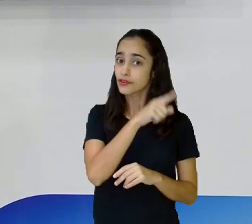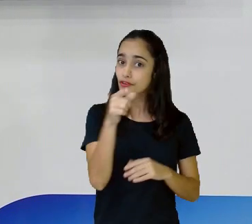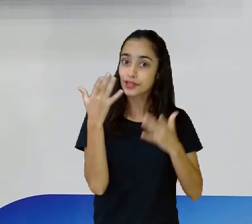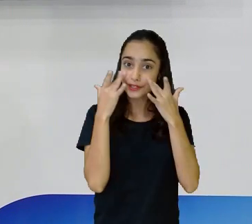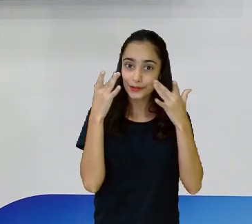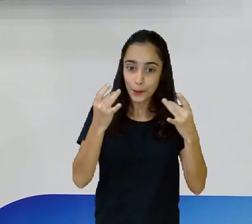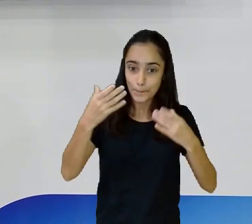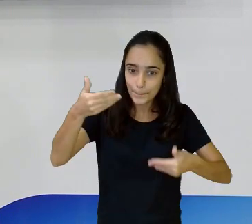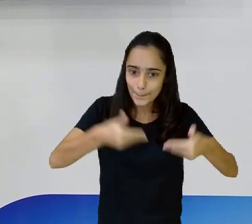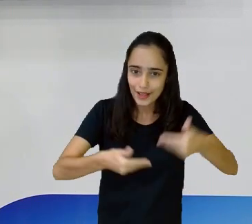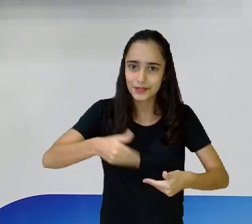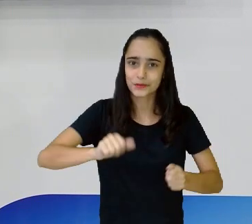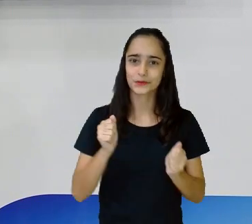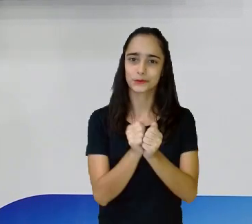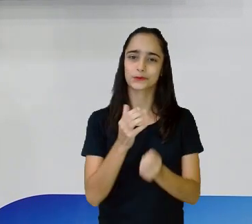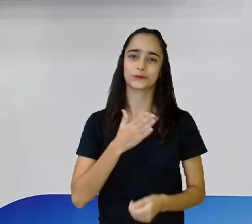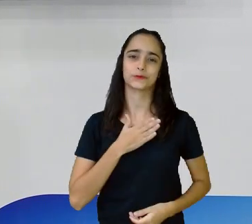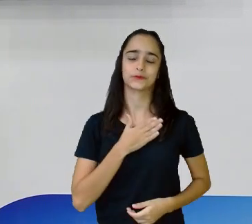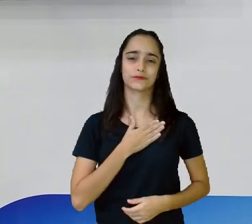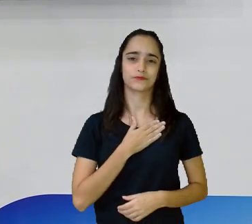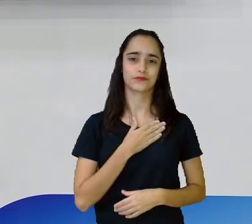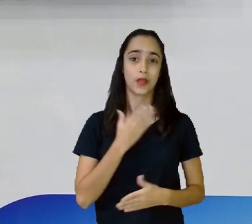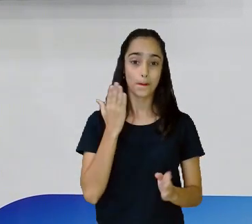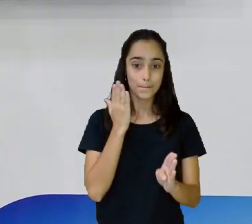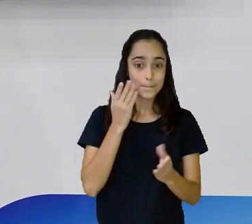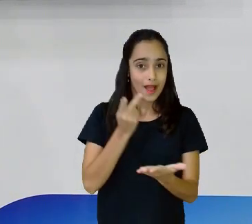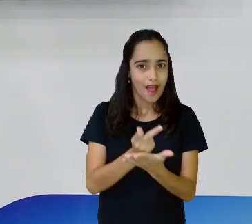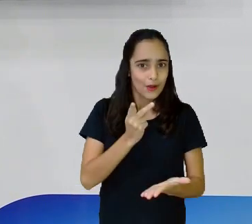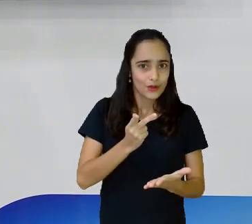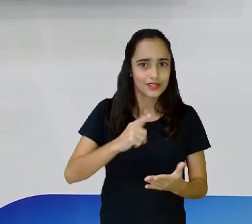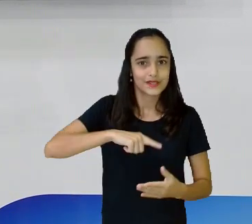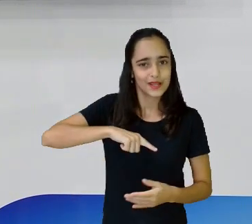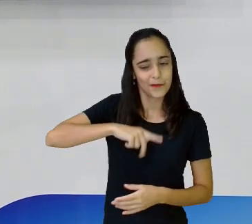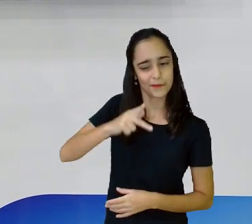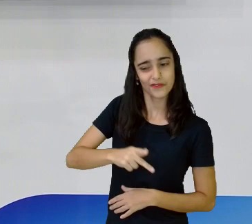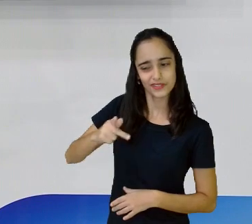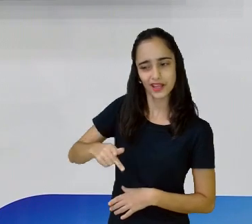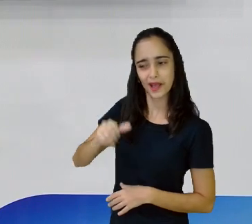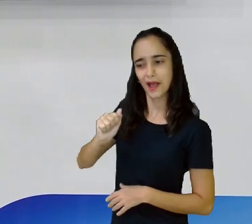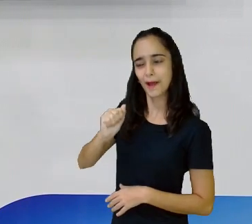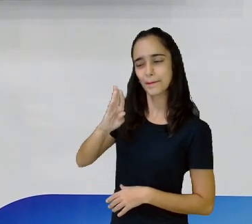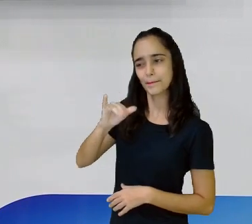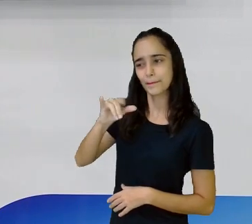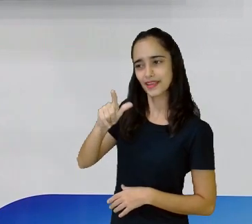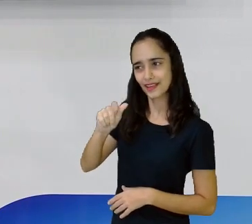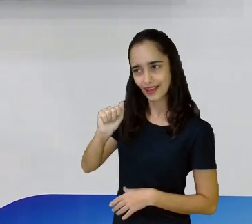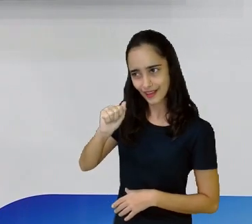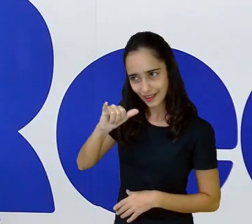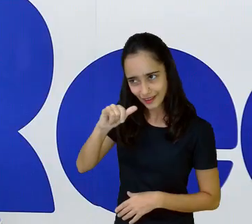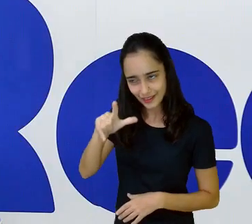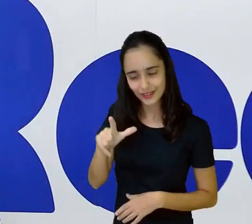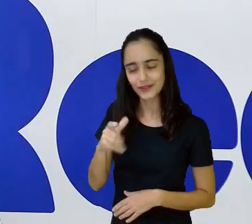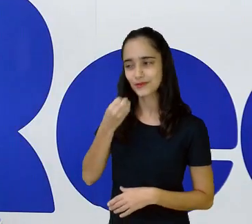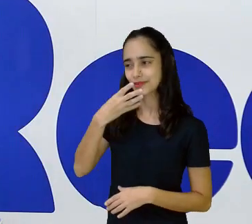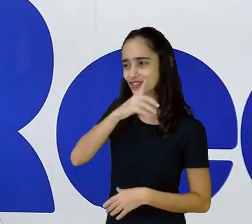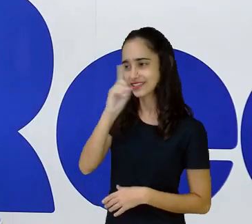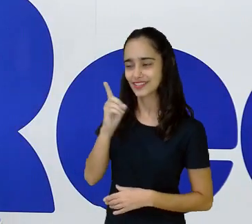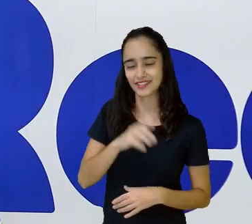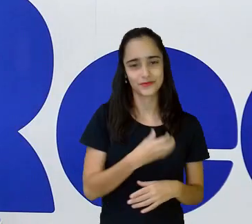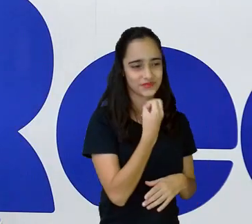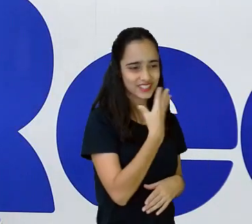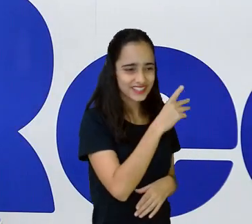participem comigo. Para que isso aconteça, a professora Abigail Viana está aqui. E aí, professora, tudo certo? Tudo certinho, bom